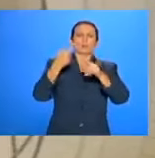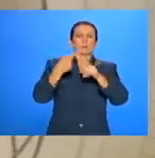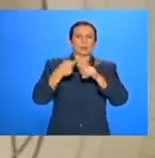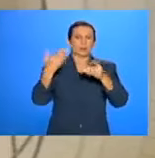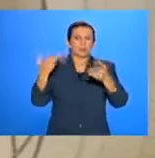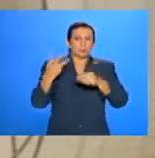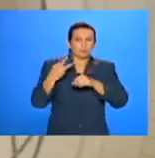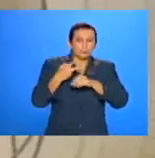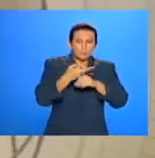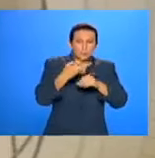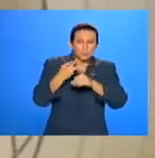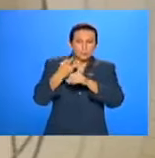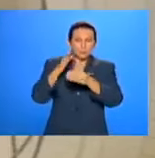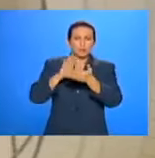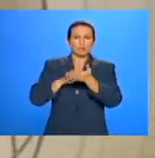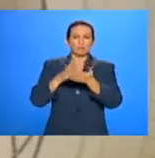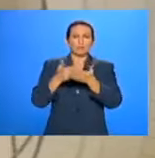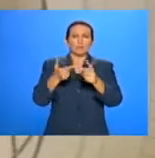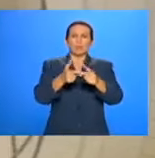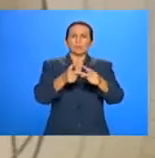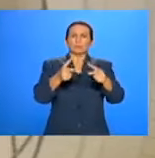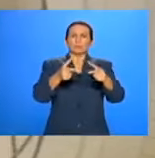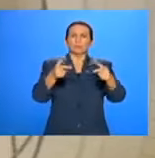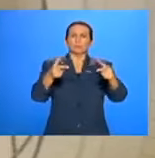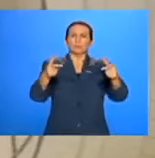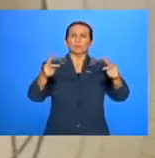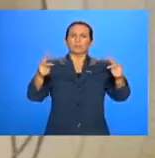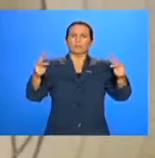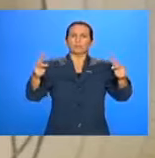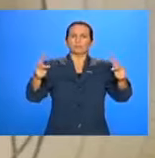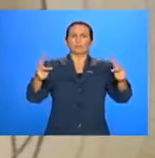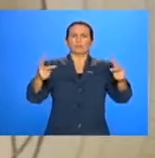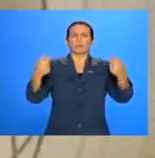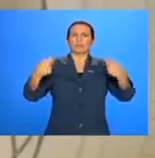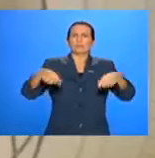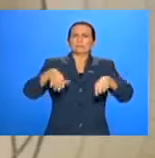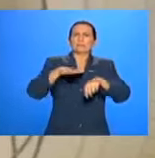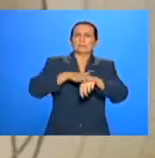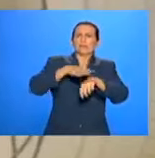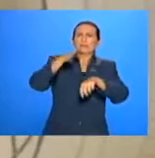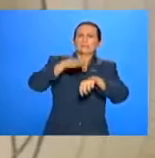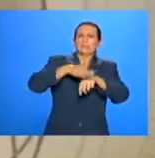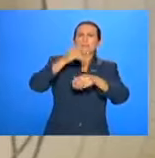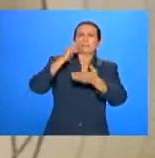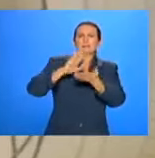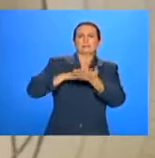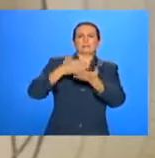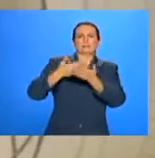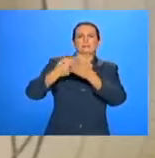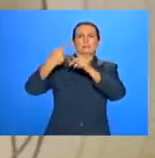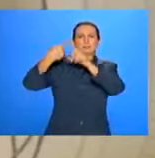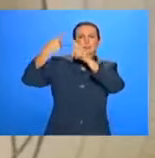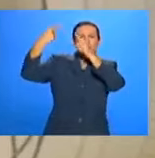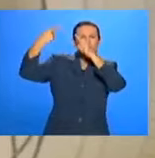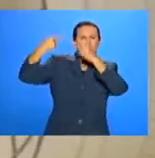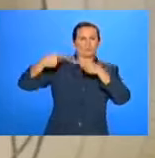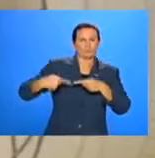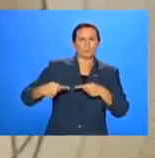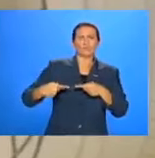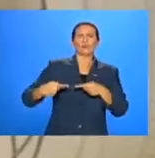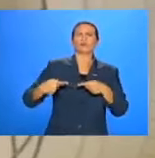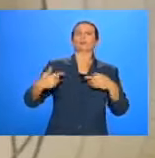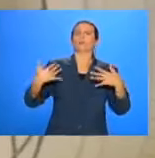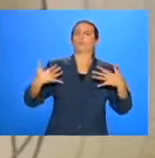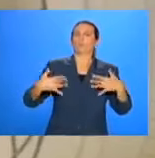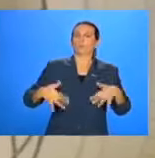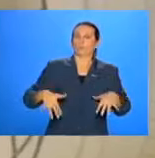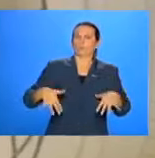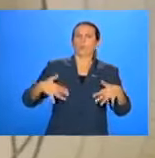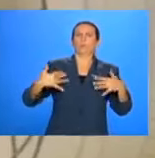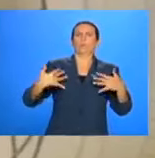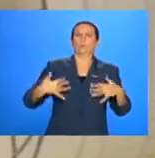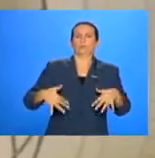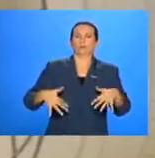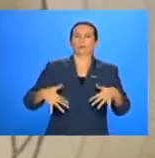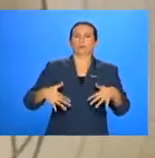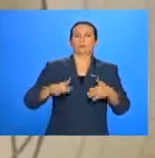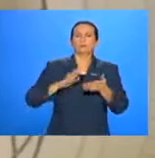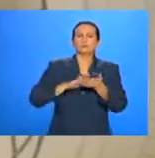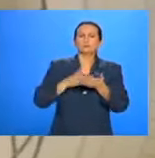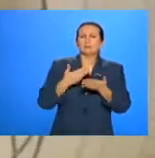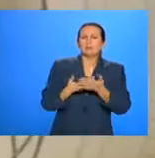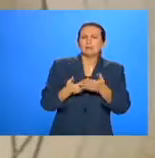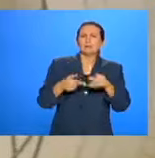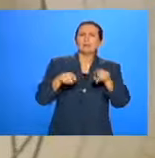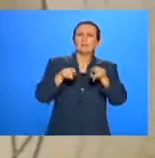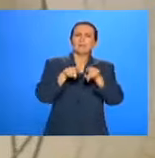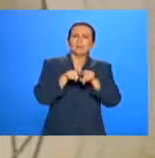de Libras está aumentando. E a concorrência é grande. E se esse intérprete não